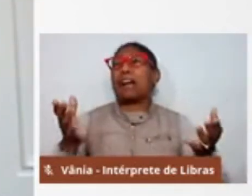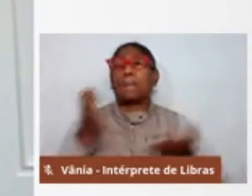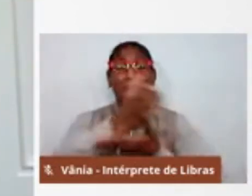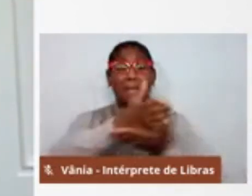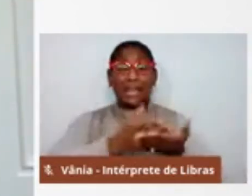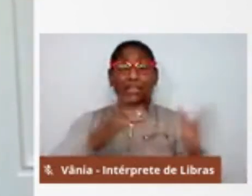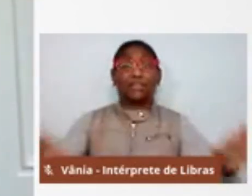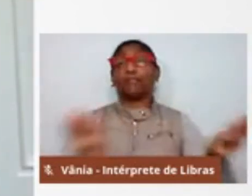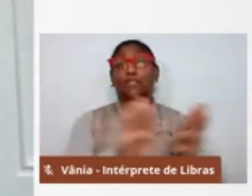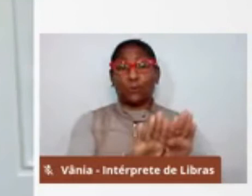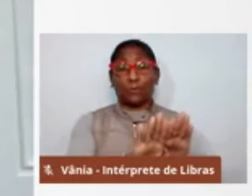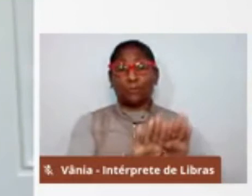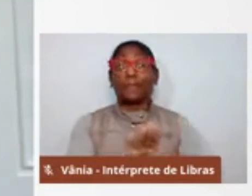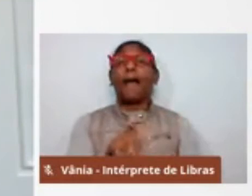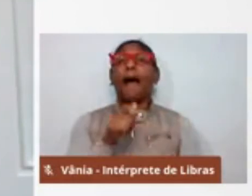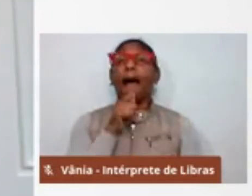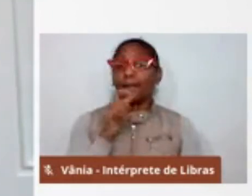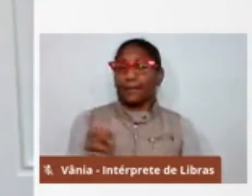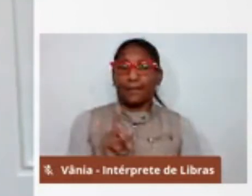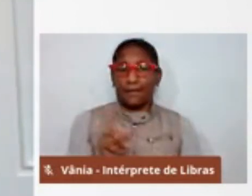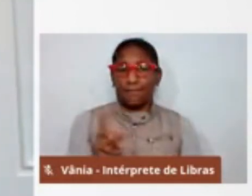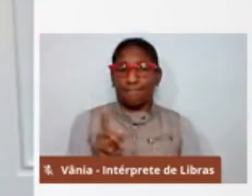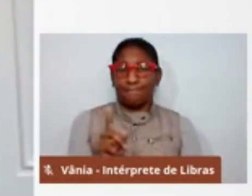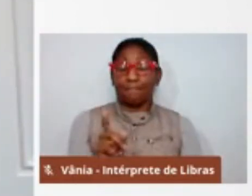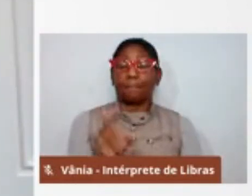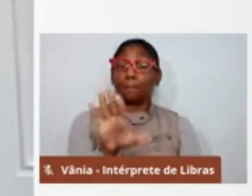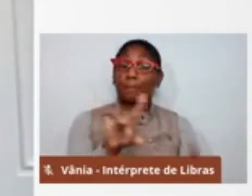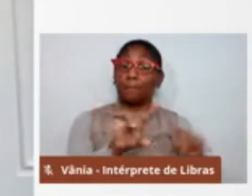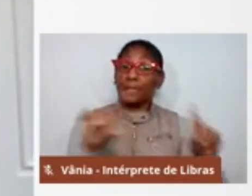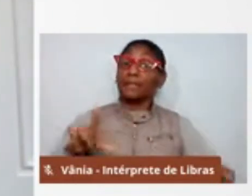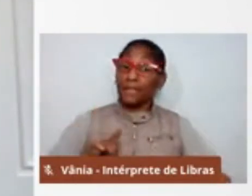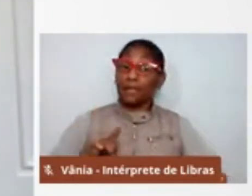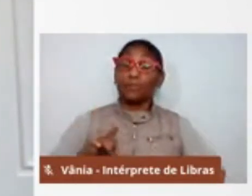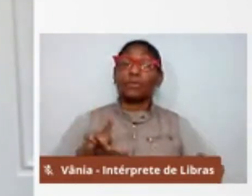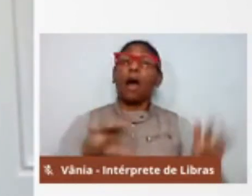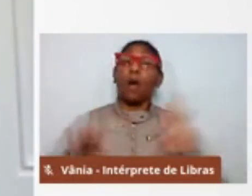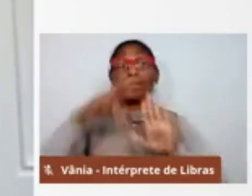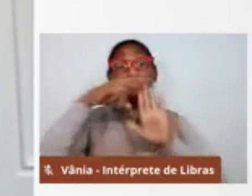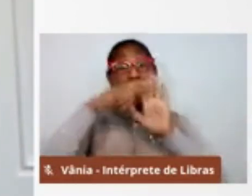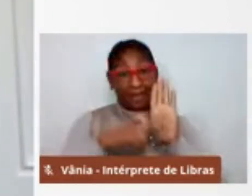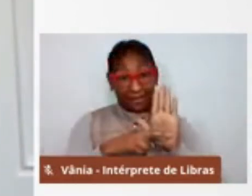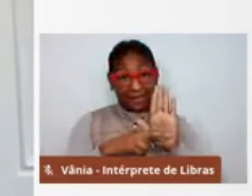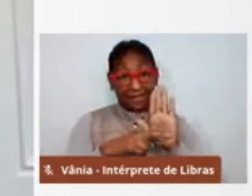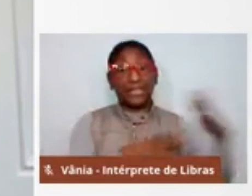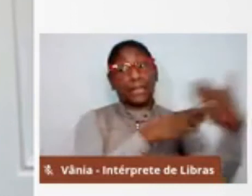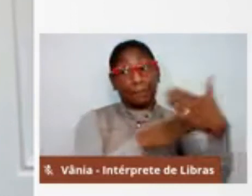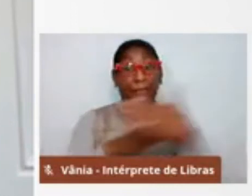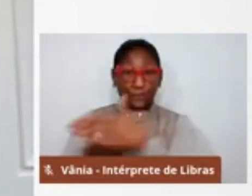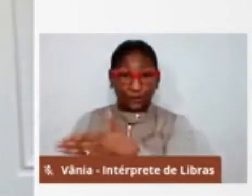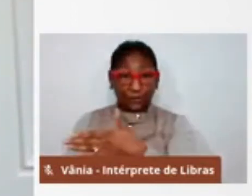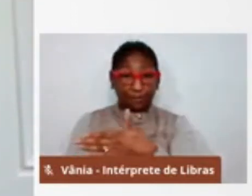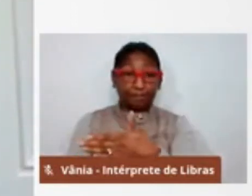é, ao meu ver, um lockdown. O que nós temos são medidas restritivas, mas que ainda possibilitam, por exemplo, para o